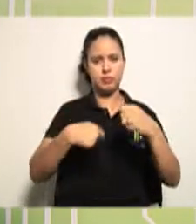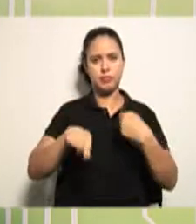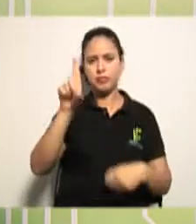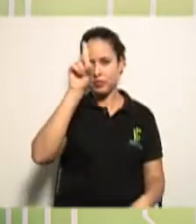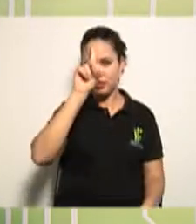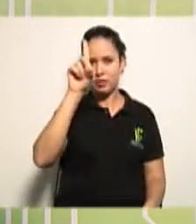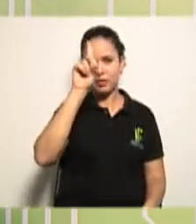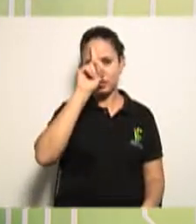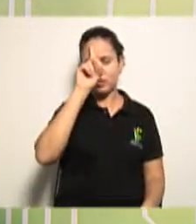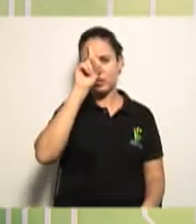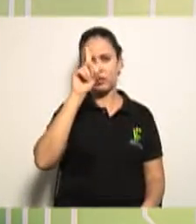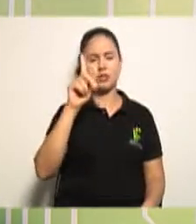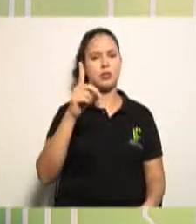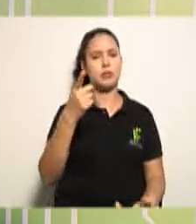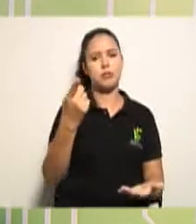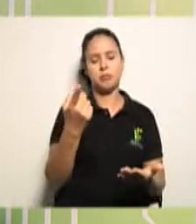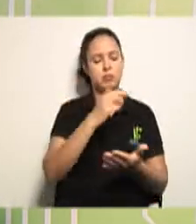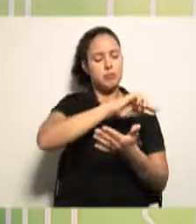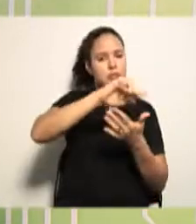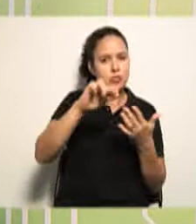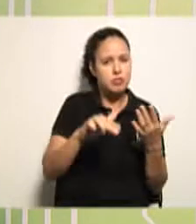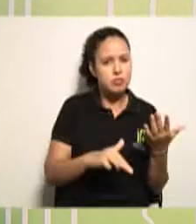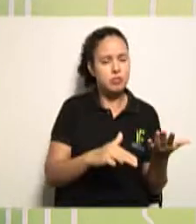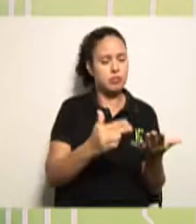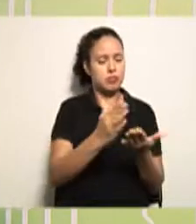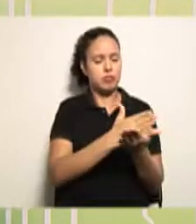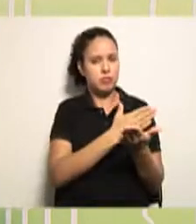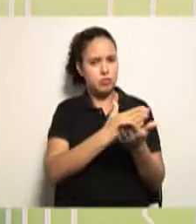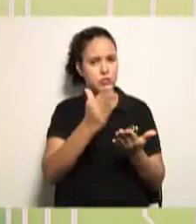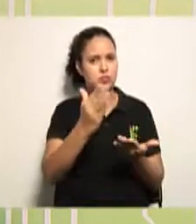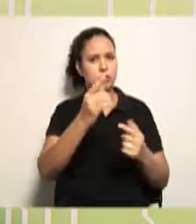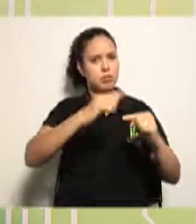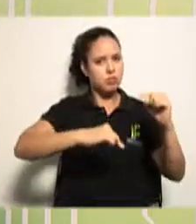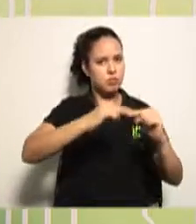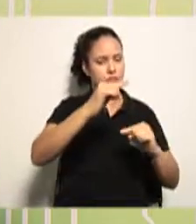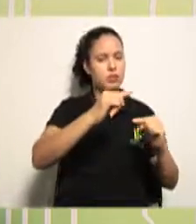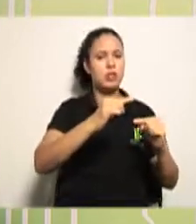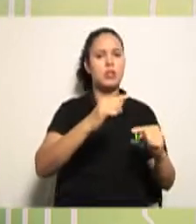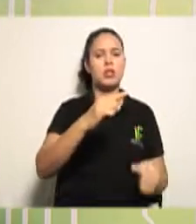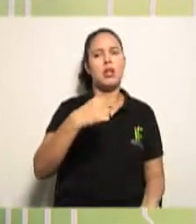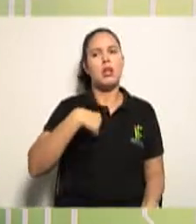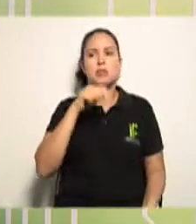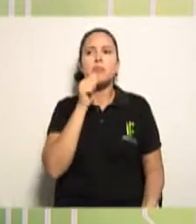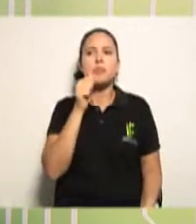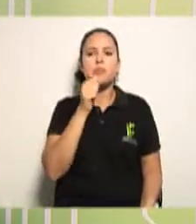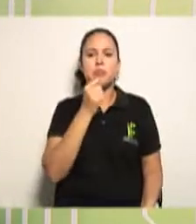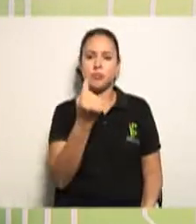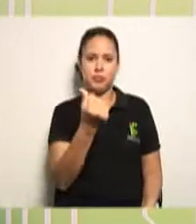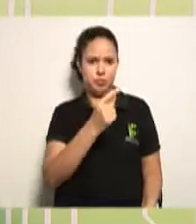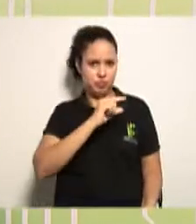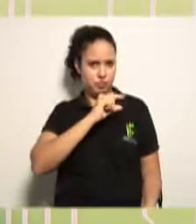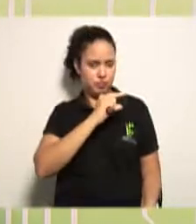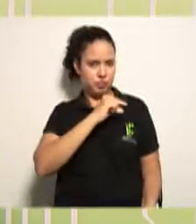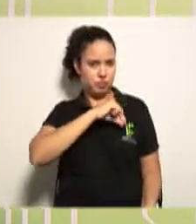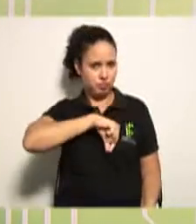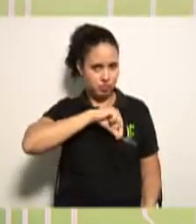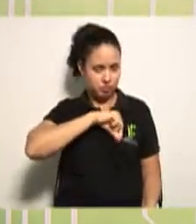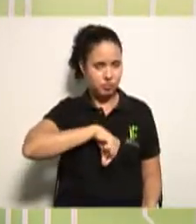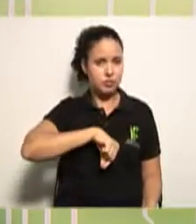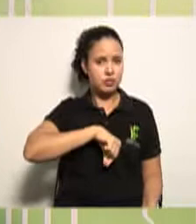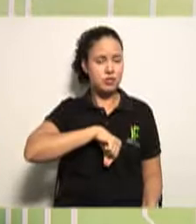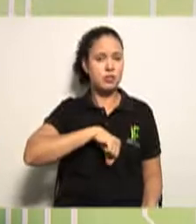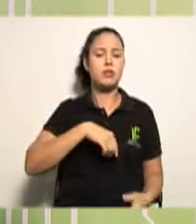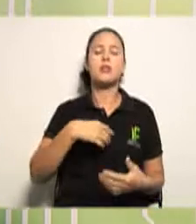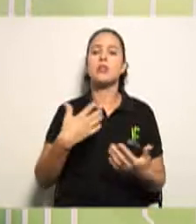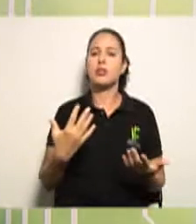Os recursos, eu não tenho um salário ainda, eu não administro. Com certeza, às vezes você ganha um dinheiro ou faz